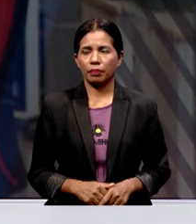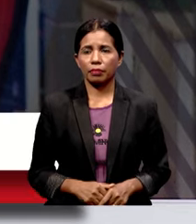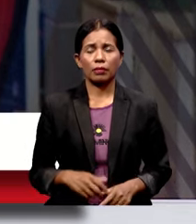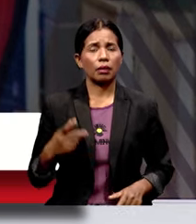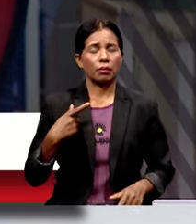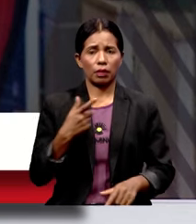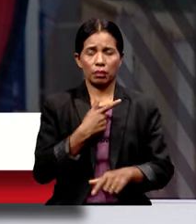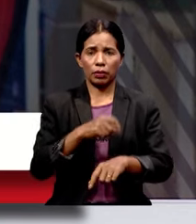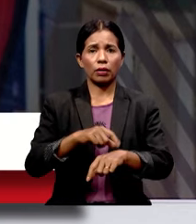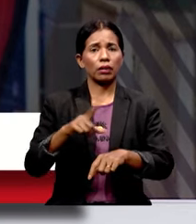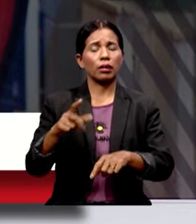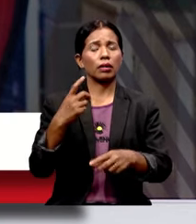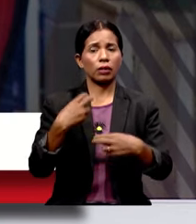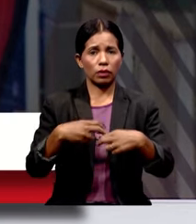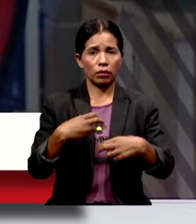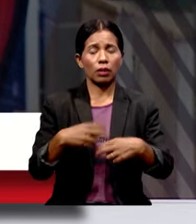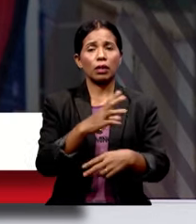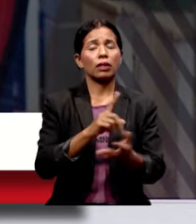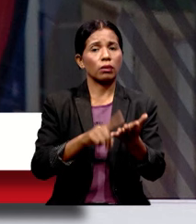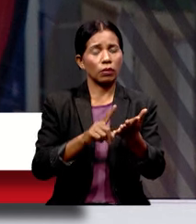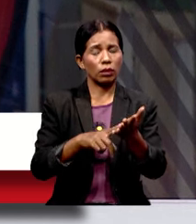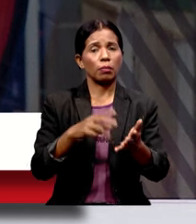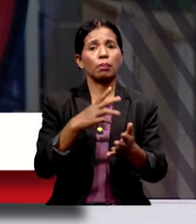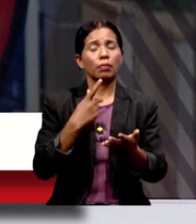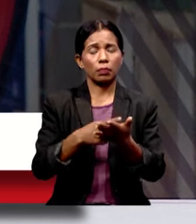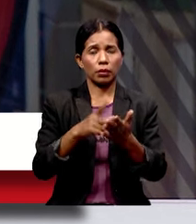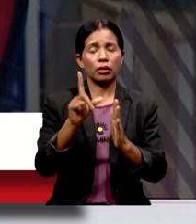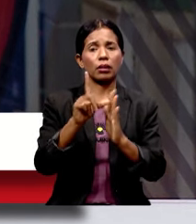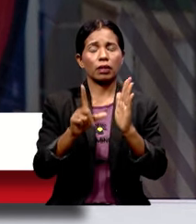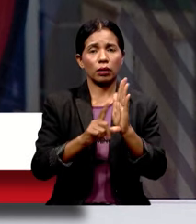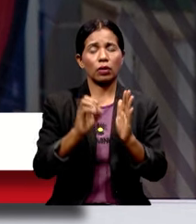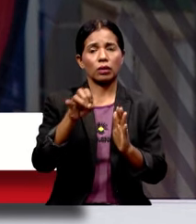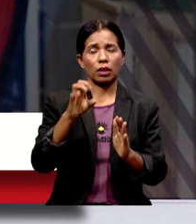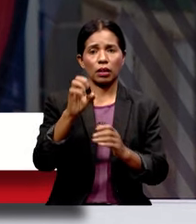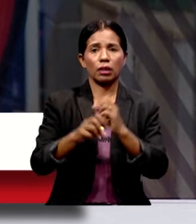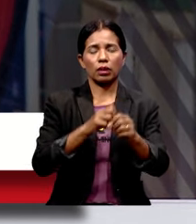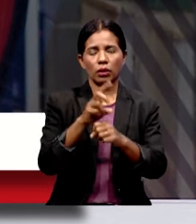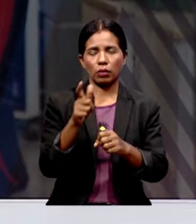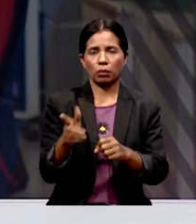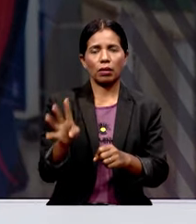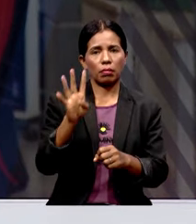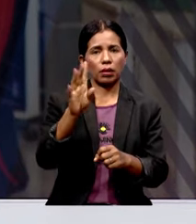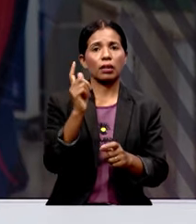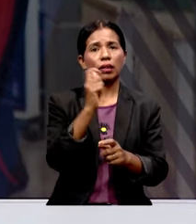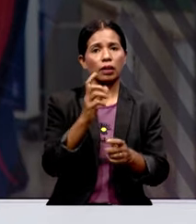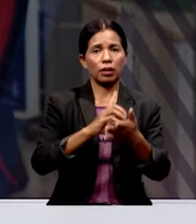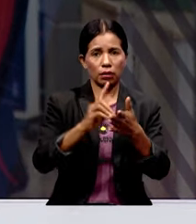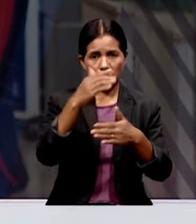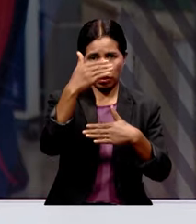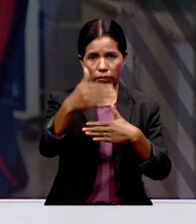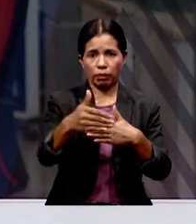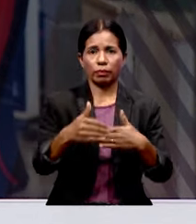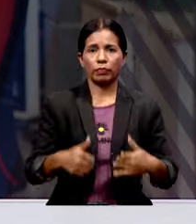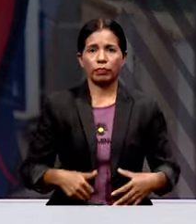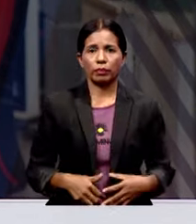Parlamento Nacional se discute proposta orçamento geral do Estado tinha de um ruro nulo resim hat e a terça semana oin.